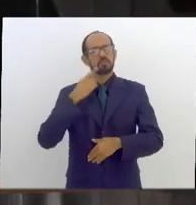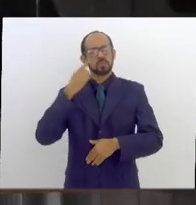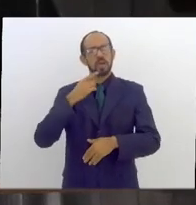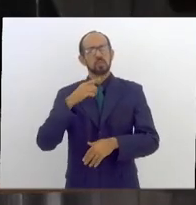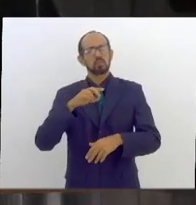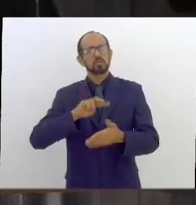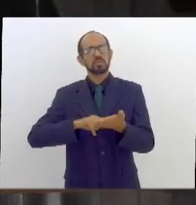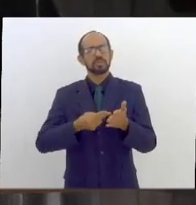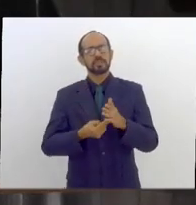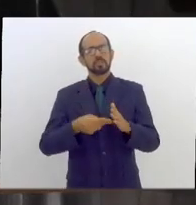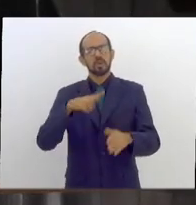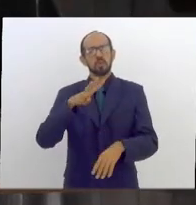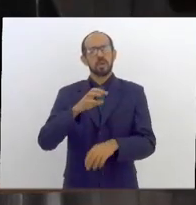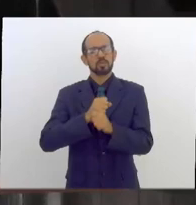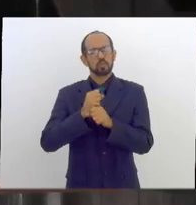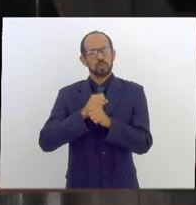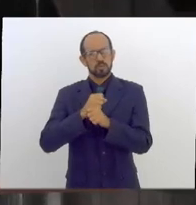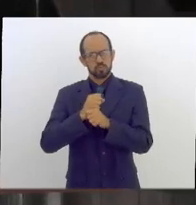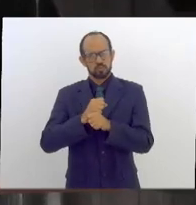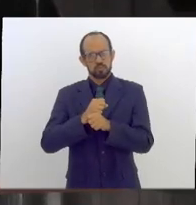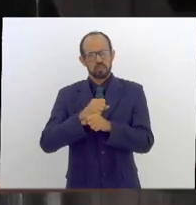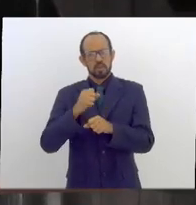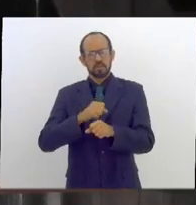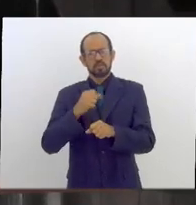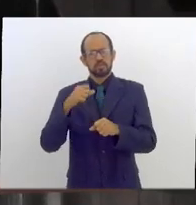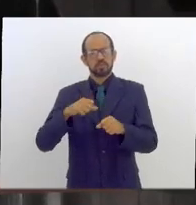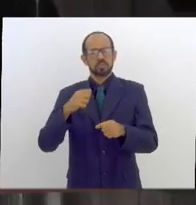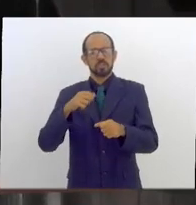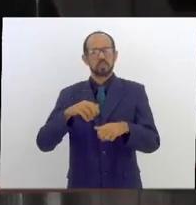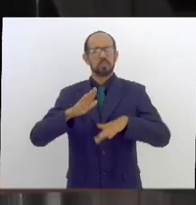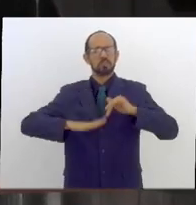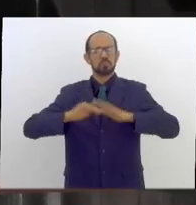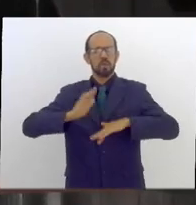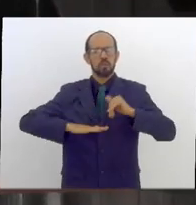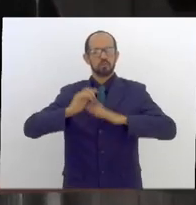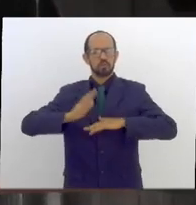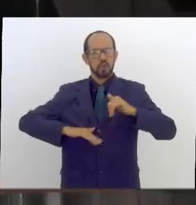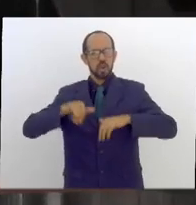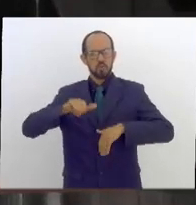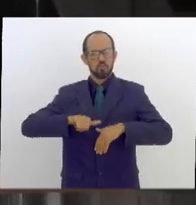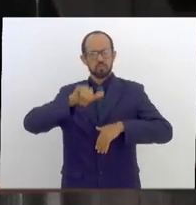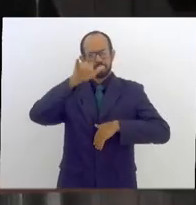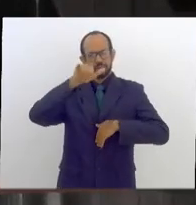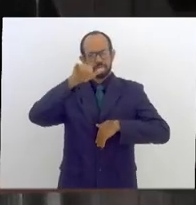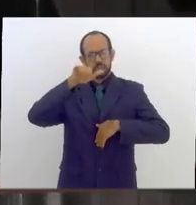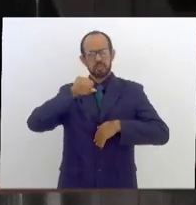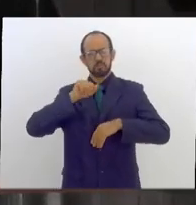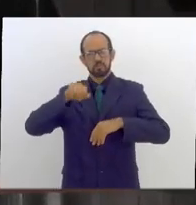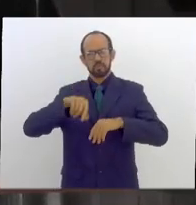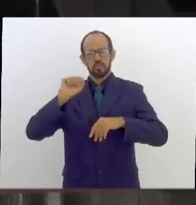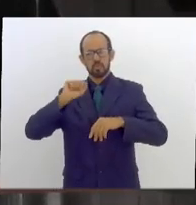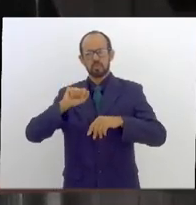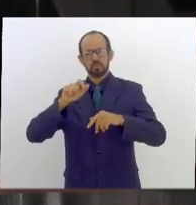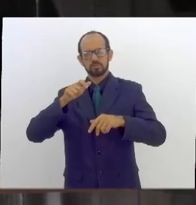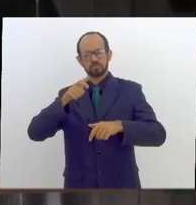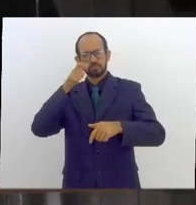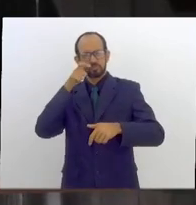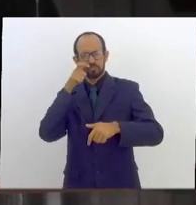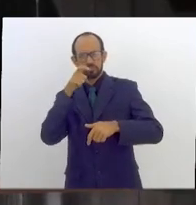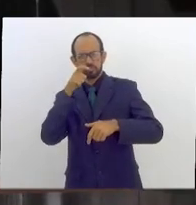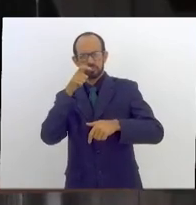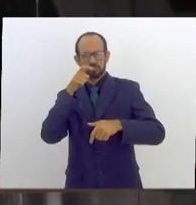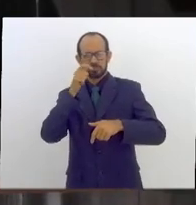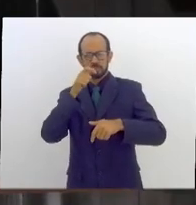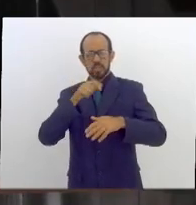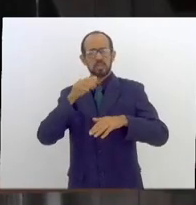4 anos, tornando-se cadetes para a vida na caserna e para o voo com dedicação e comprometimento e muito